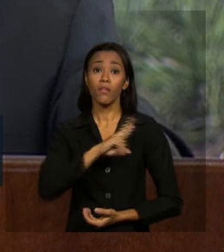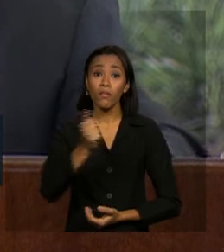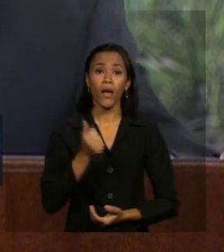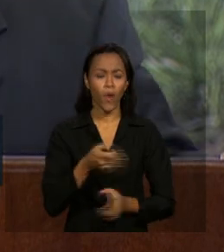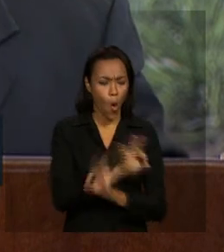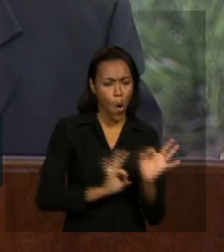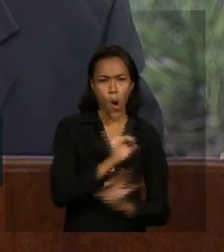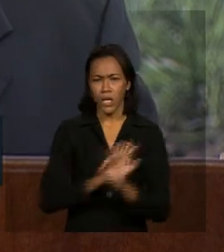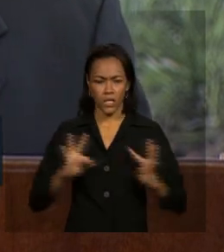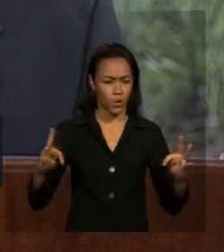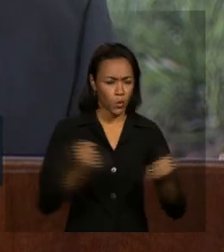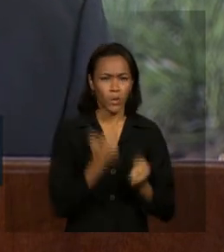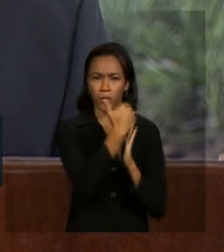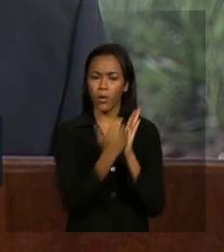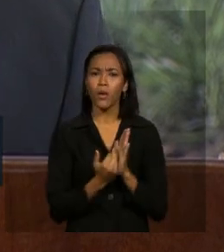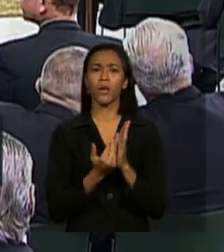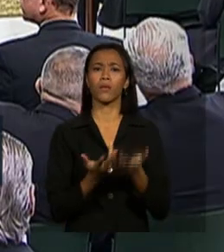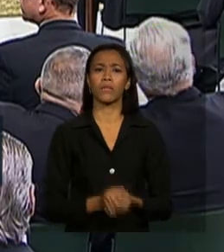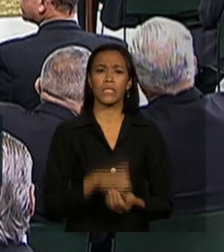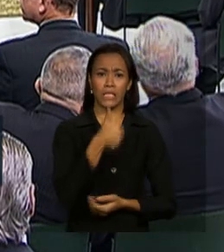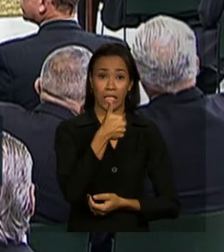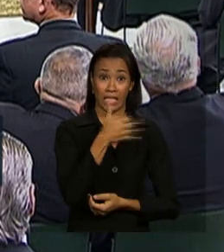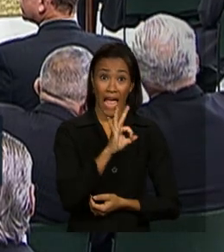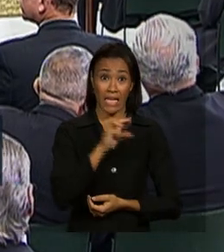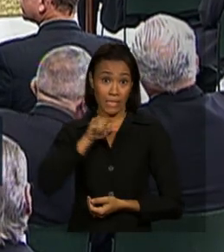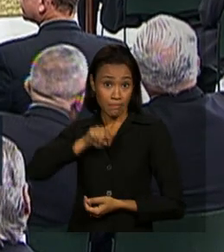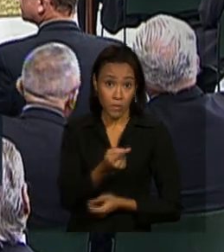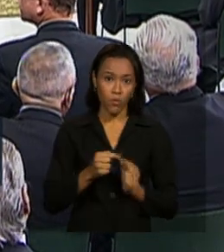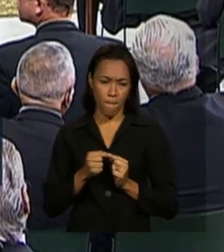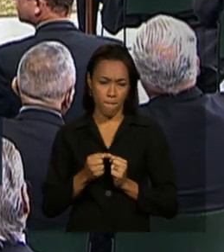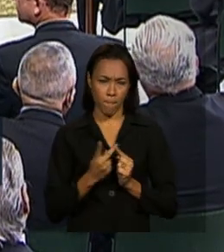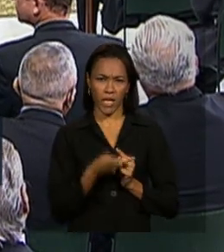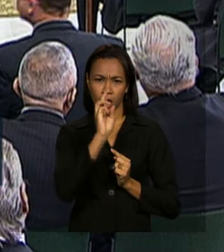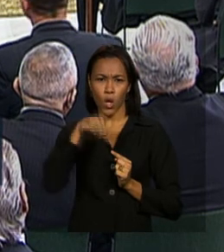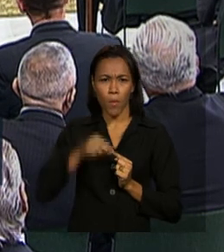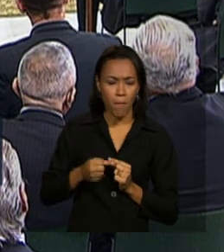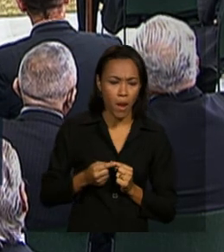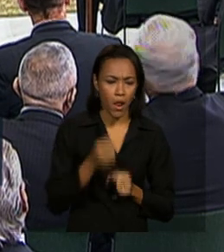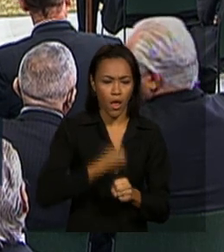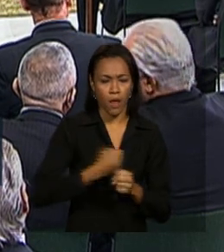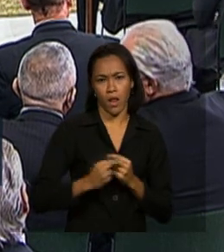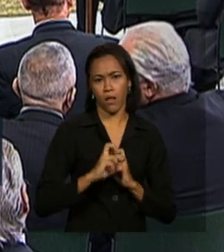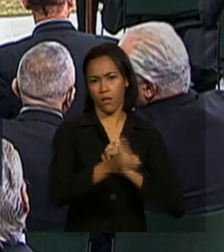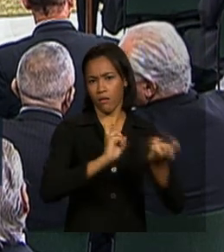estruturar esse programa de 10 mil quilômetros de ferrovias